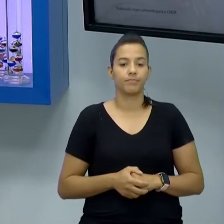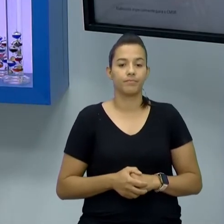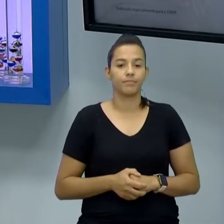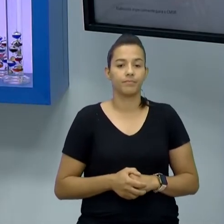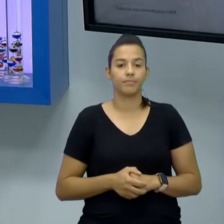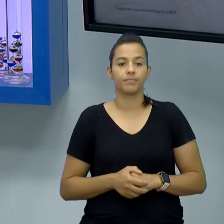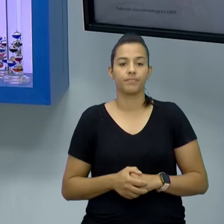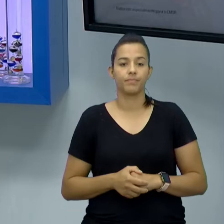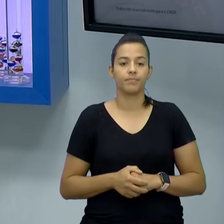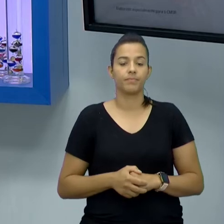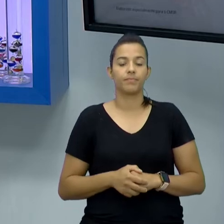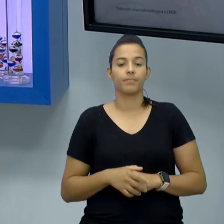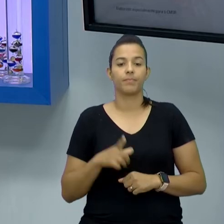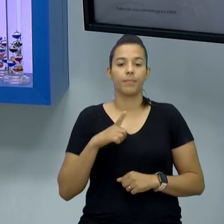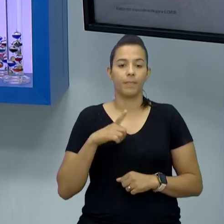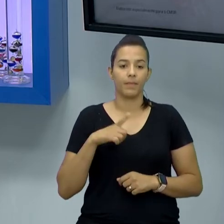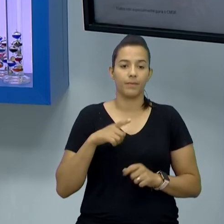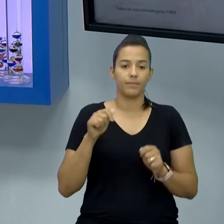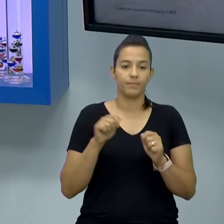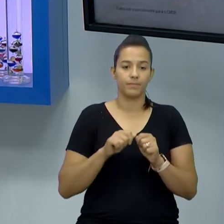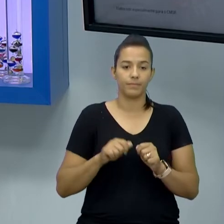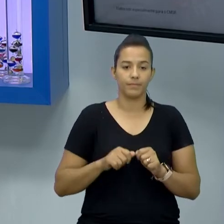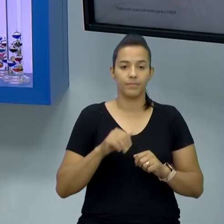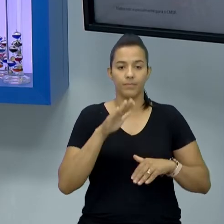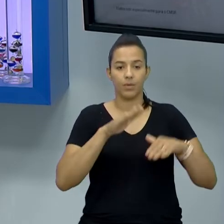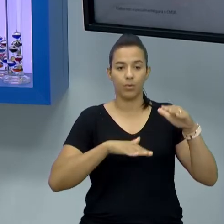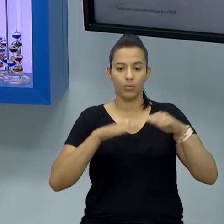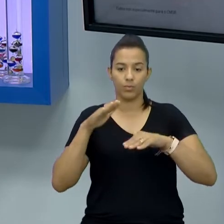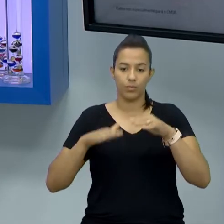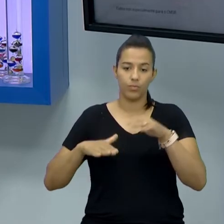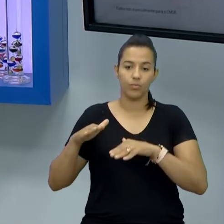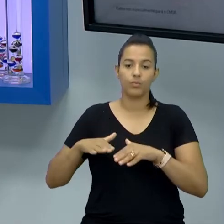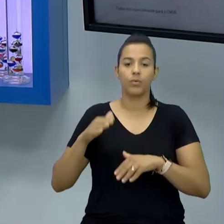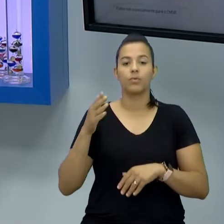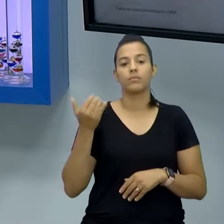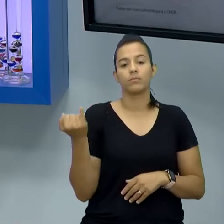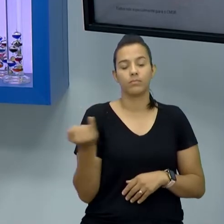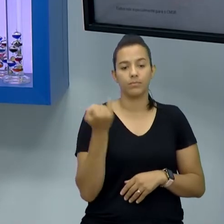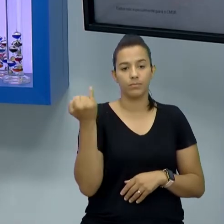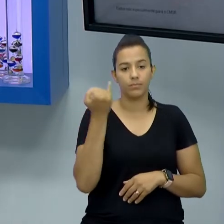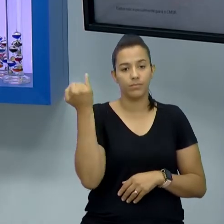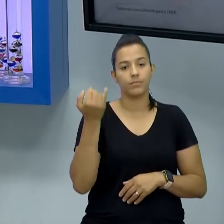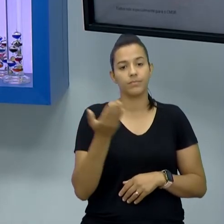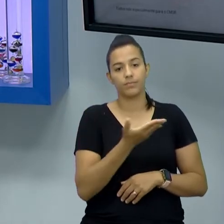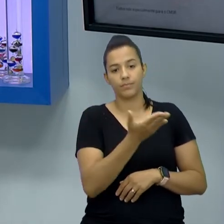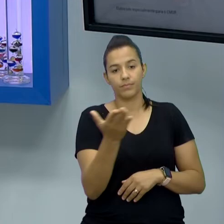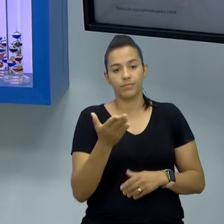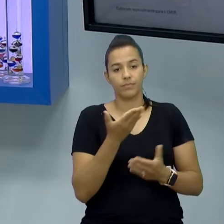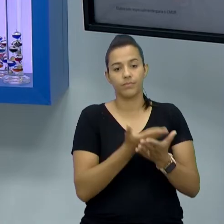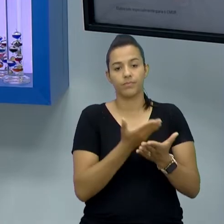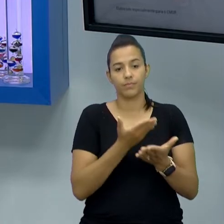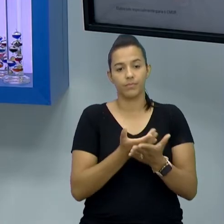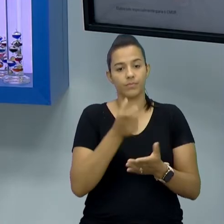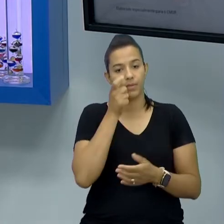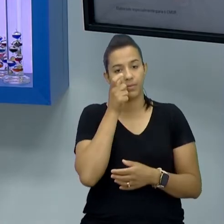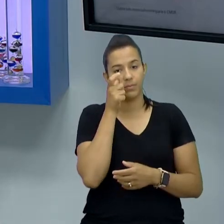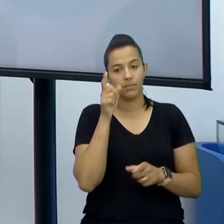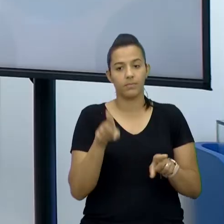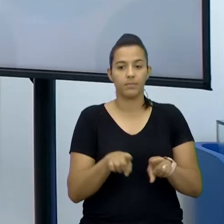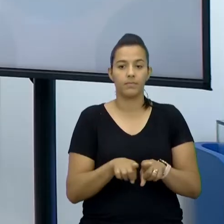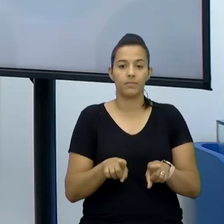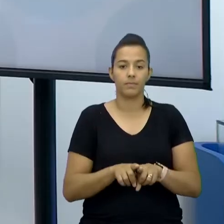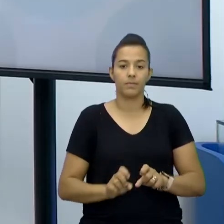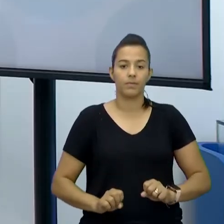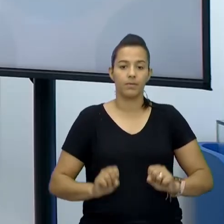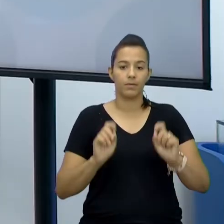é um fenômeno ondulatório. Ressonância é um fenômeno ondulatório importantíssimo para o nosso estudante observar sobre isso.